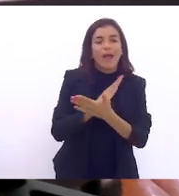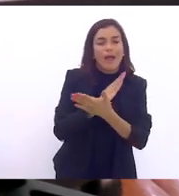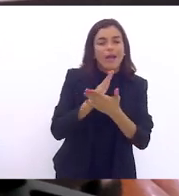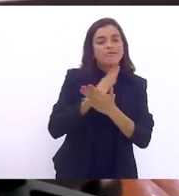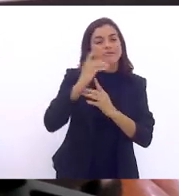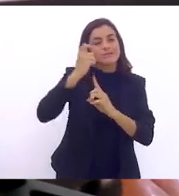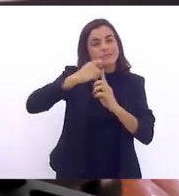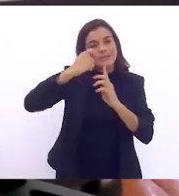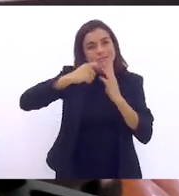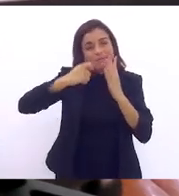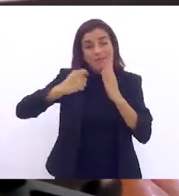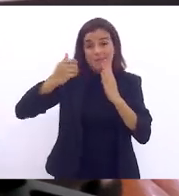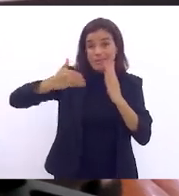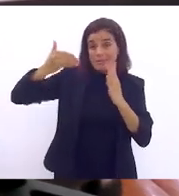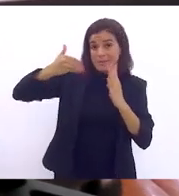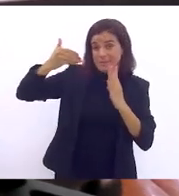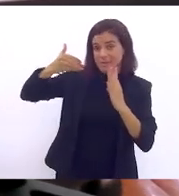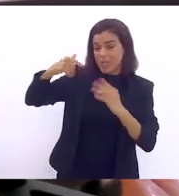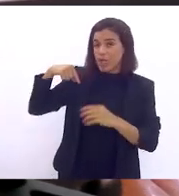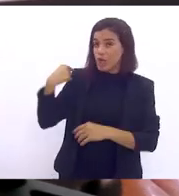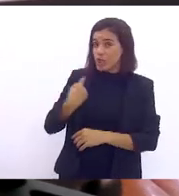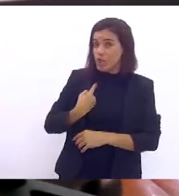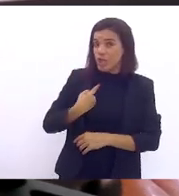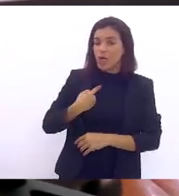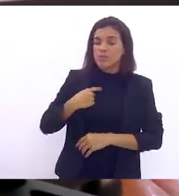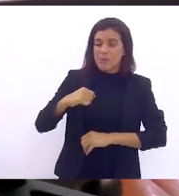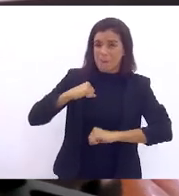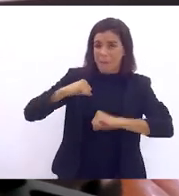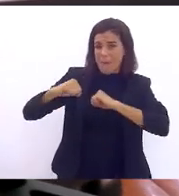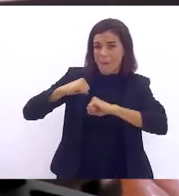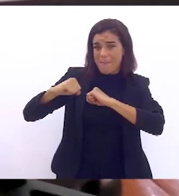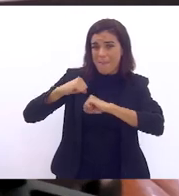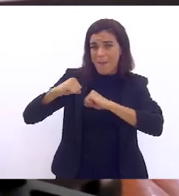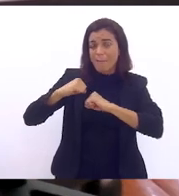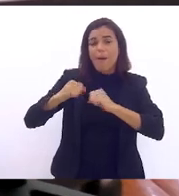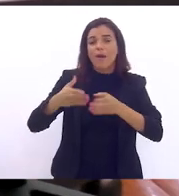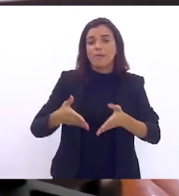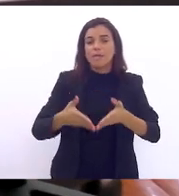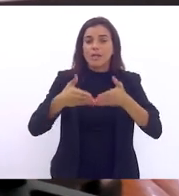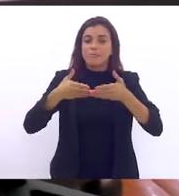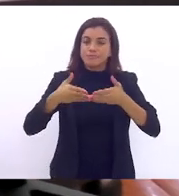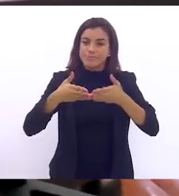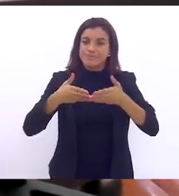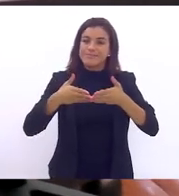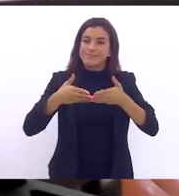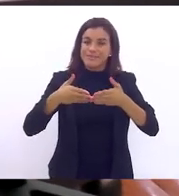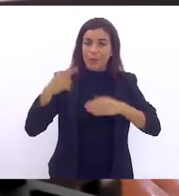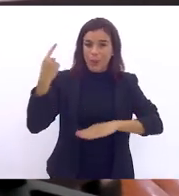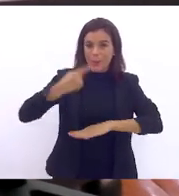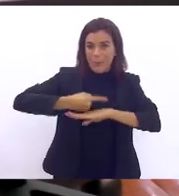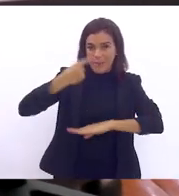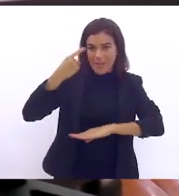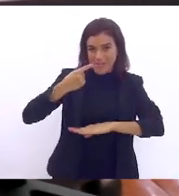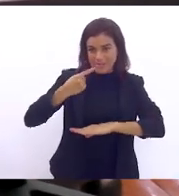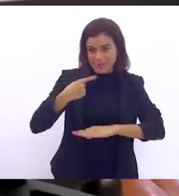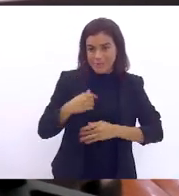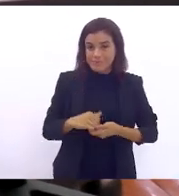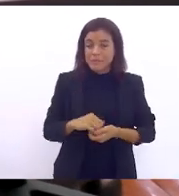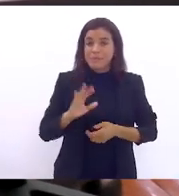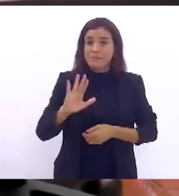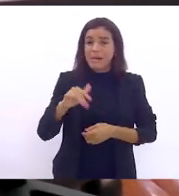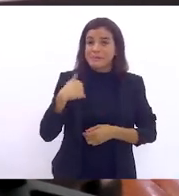atrás eh nós brigávamos pela isenção do pedágio né e não sabíamos